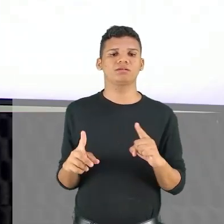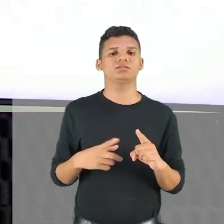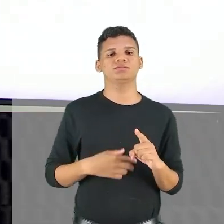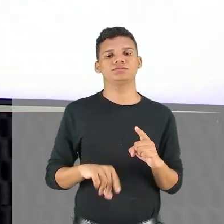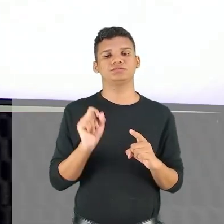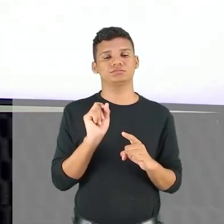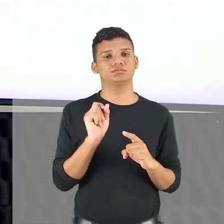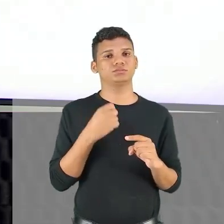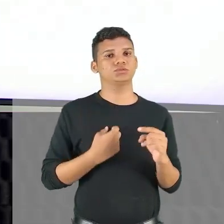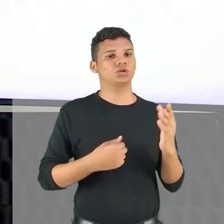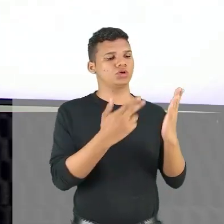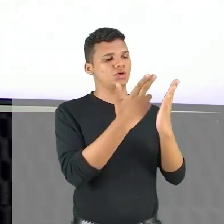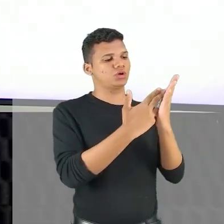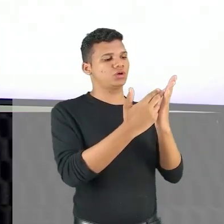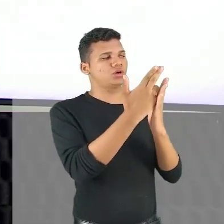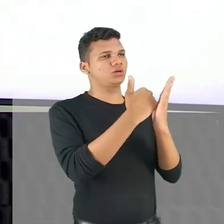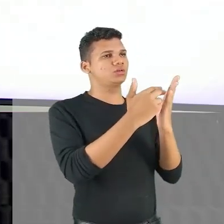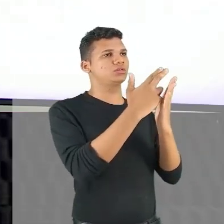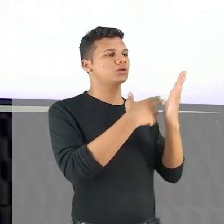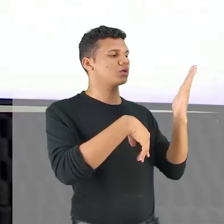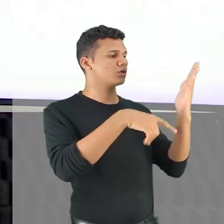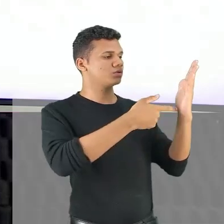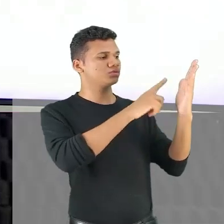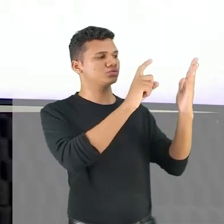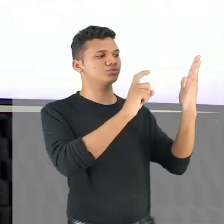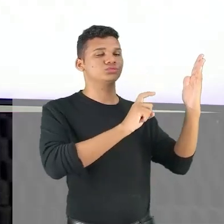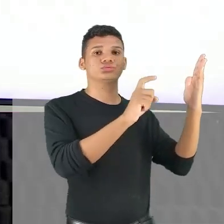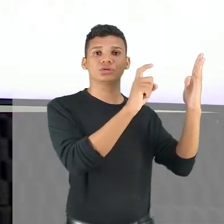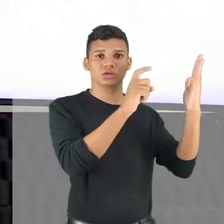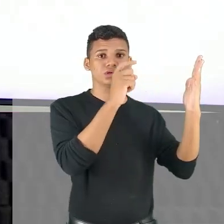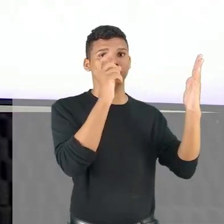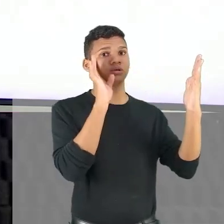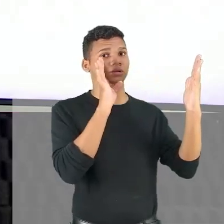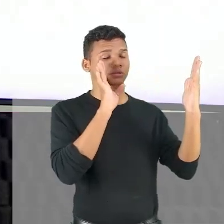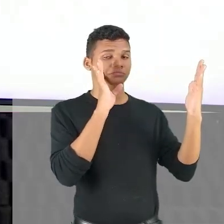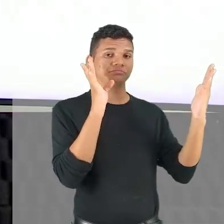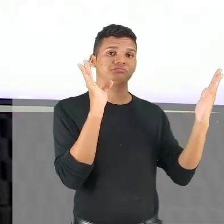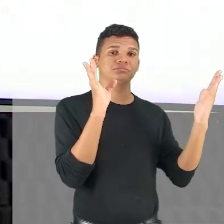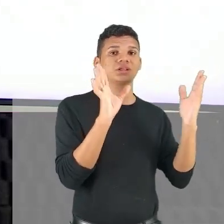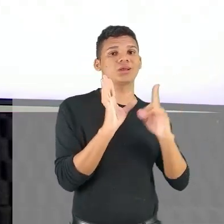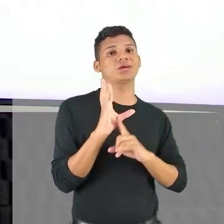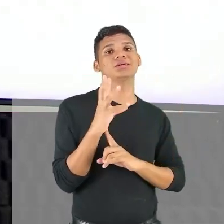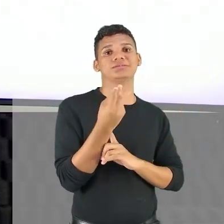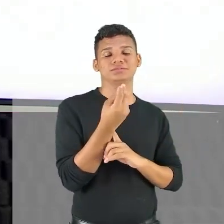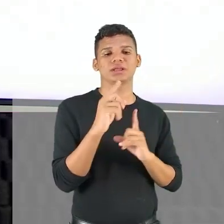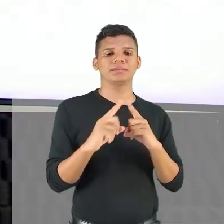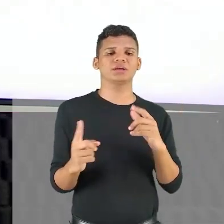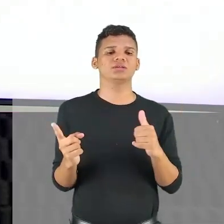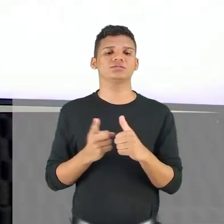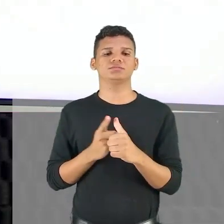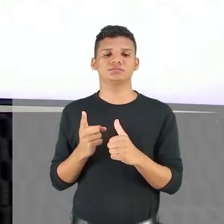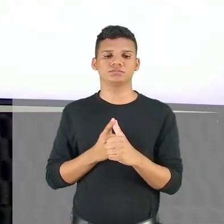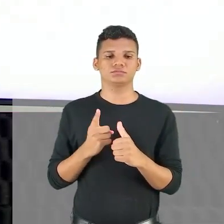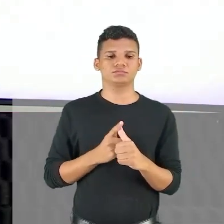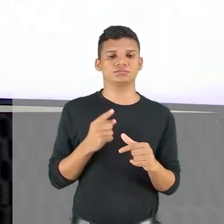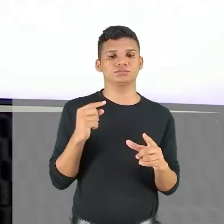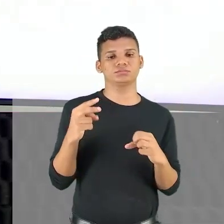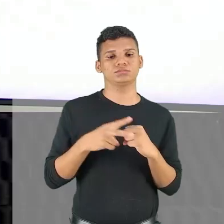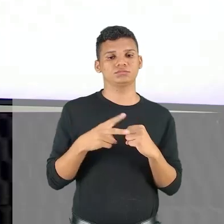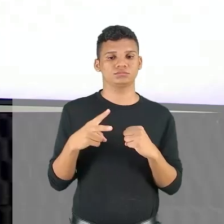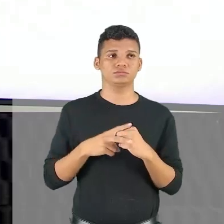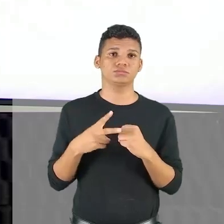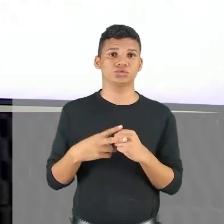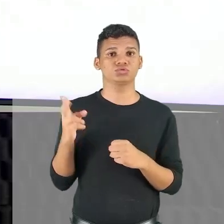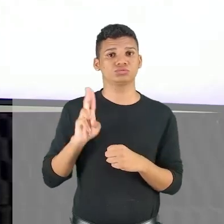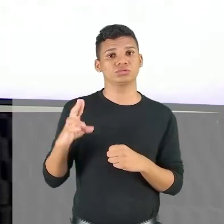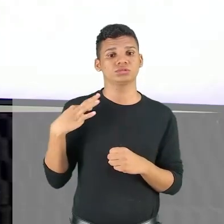realizado por um grupo de artistas na cidade de Lima, há um jogo de palavras com o verbo poner. Na primeira ocorrência, o verbo equivale a vestir uma